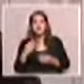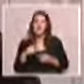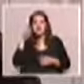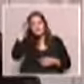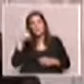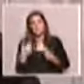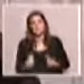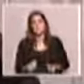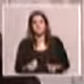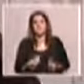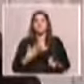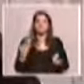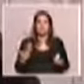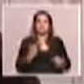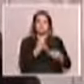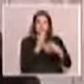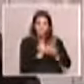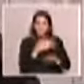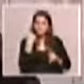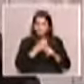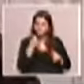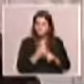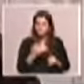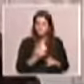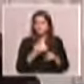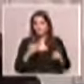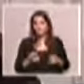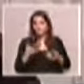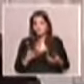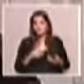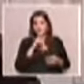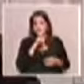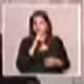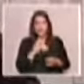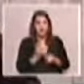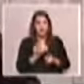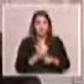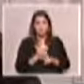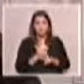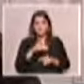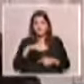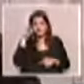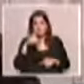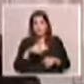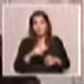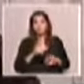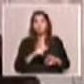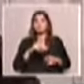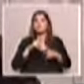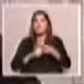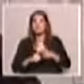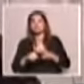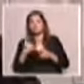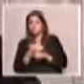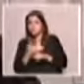E, portanto, desde o combate a incêndios, não é? que estão sempre equipadas, enfim, por tudo o que está ligado à criação destes animais, aos produtos que nos